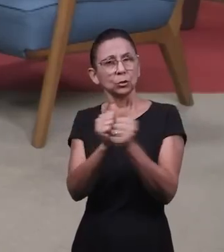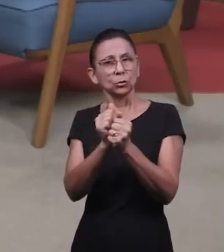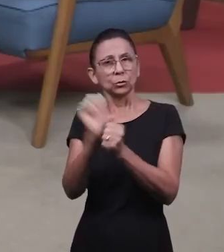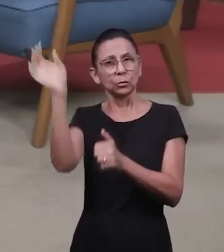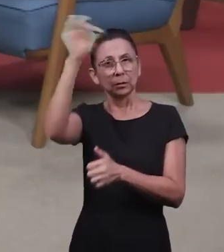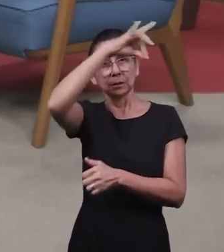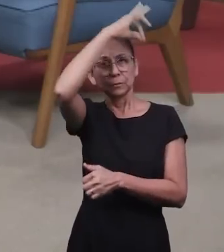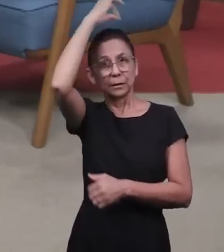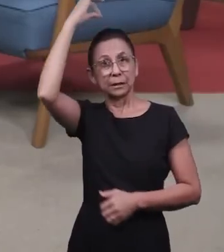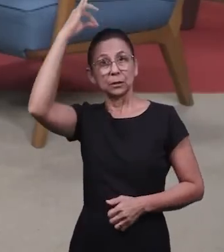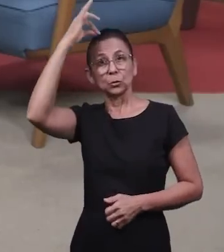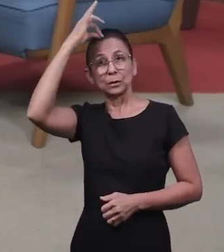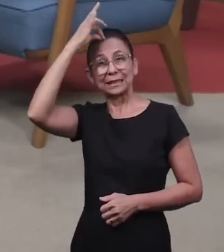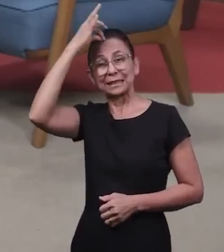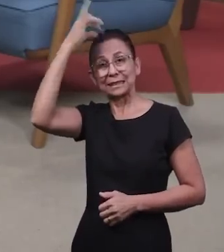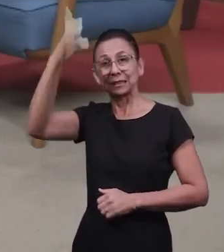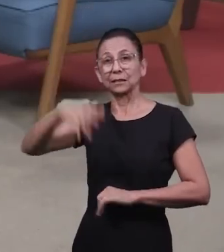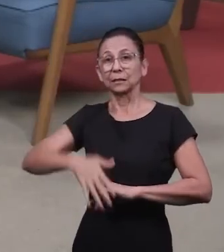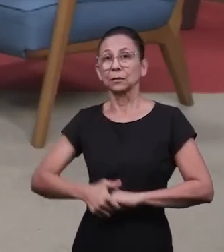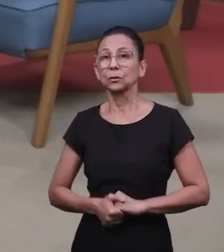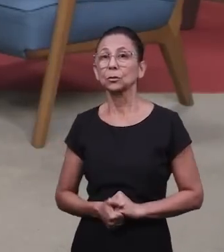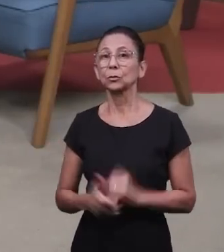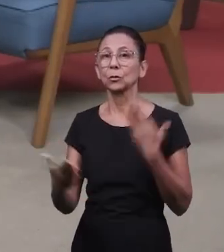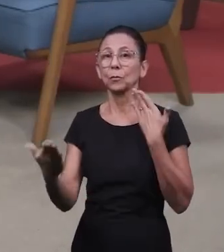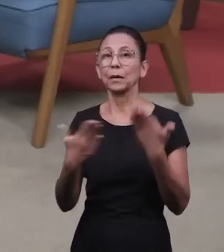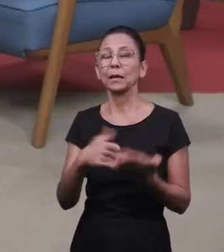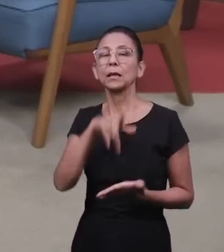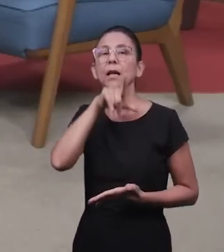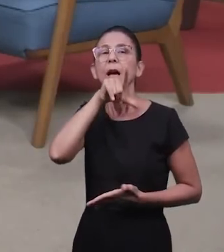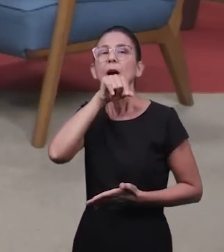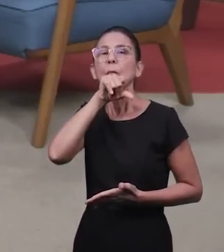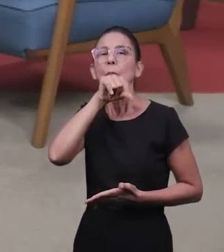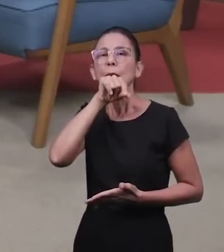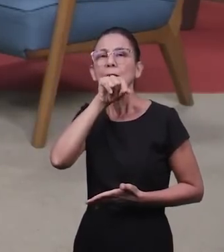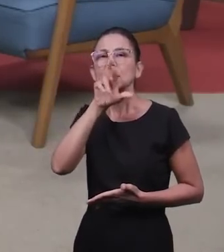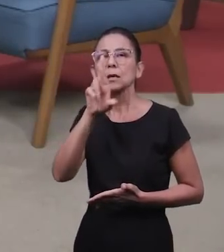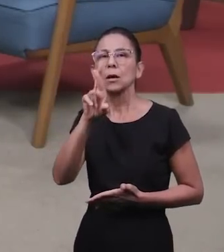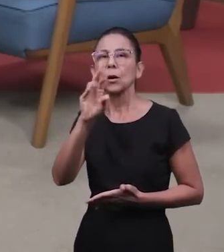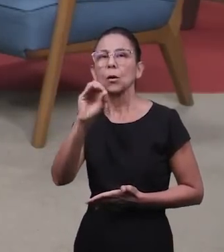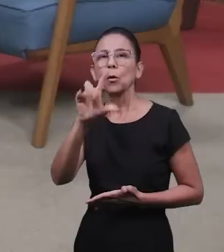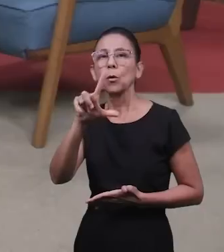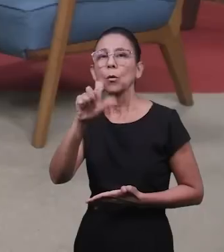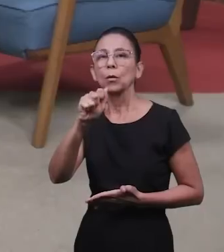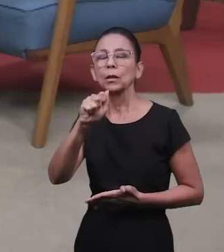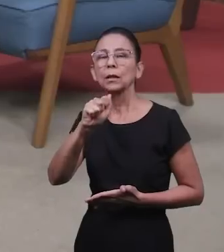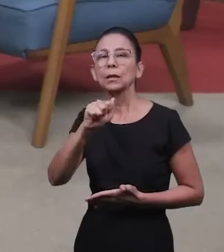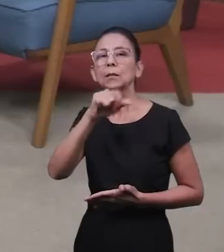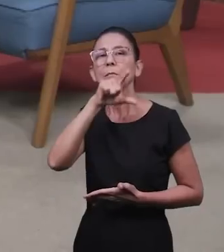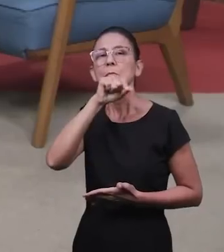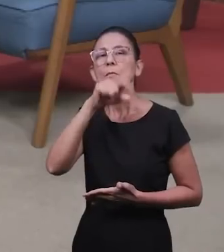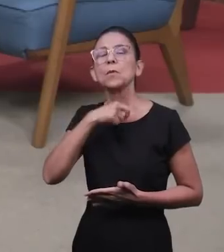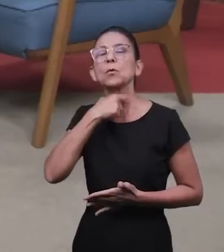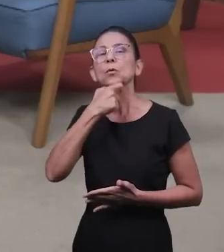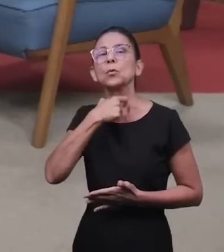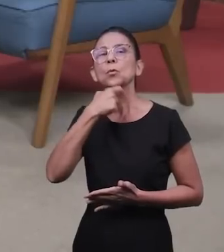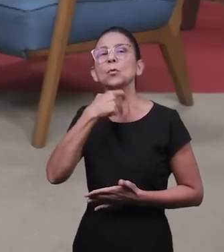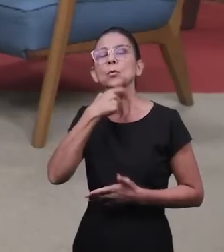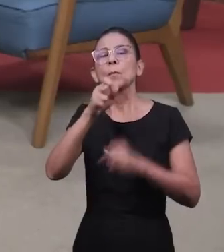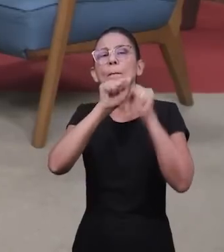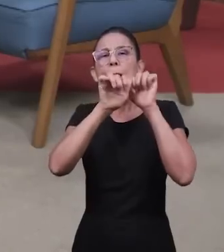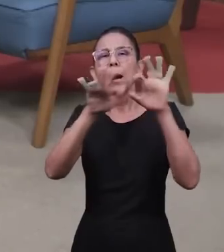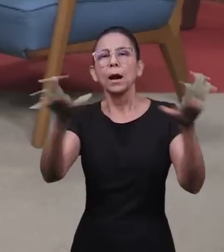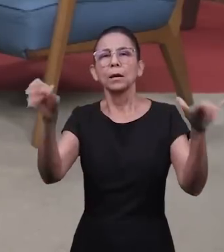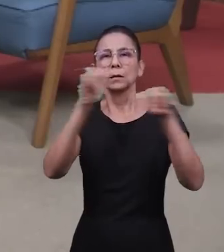a voz da rola que ouve-se em toda a terra. É a igreja que está proclamando, que